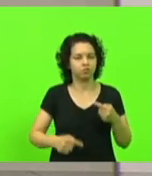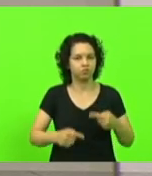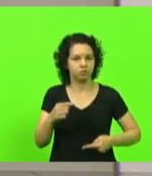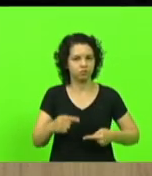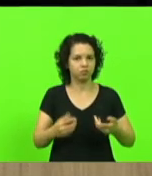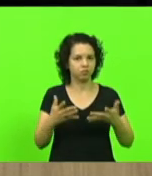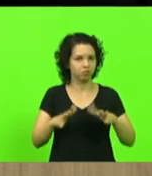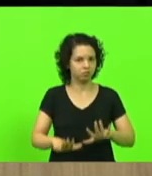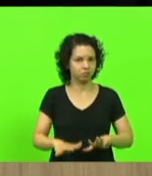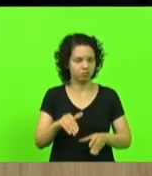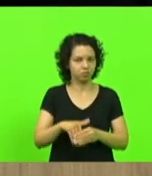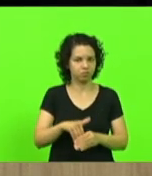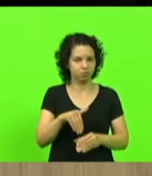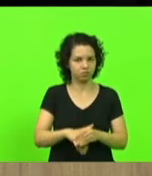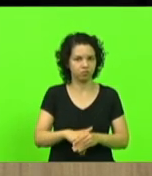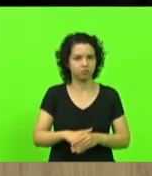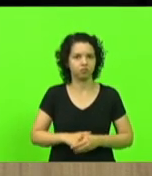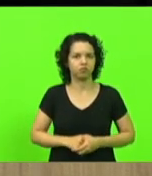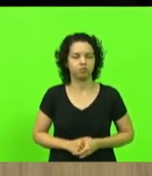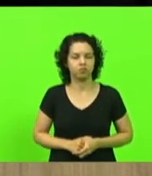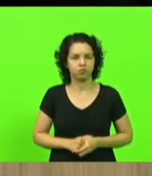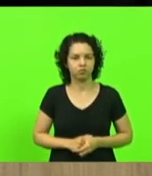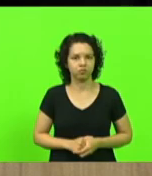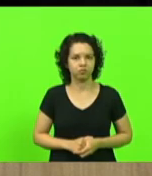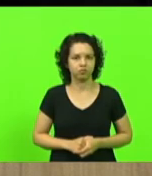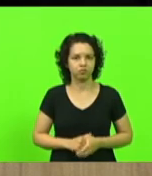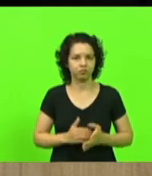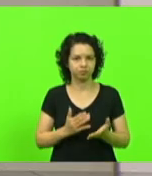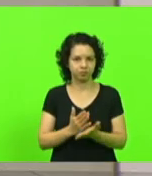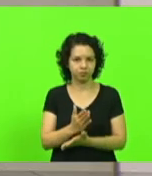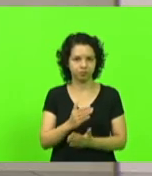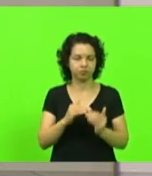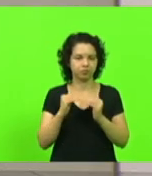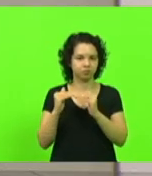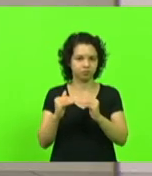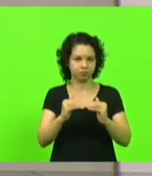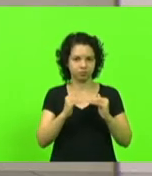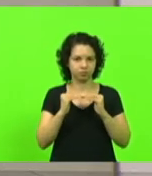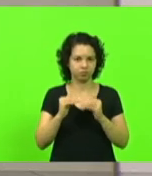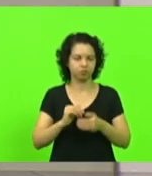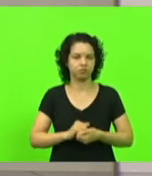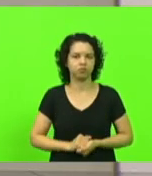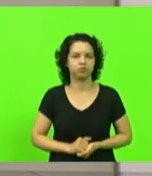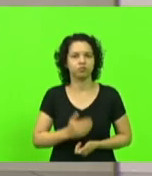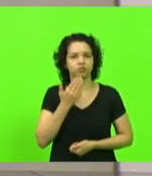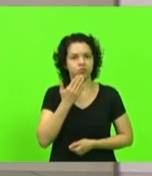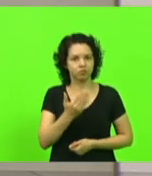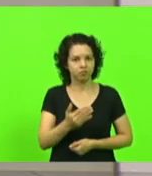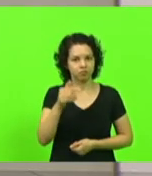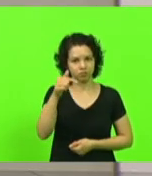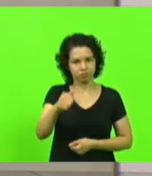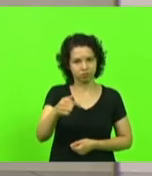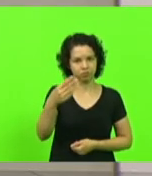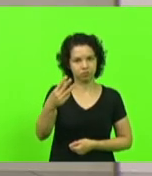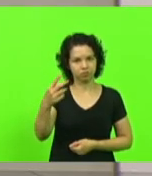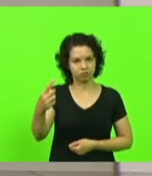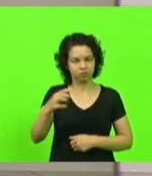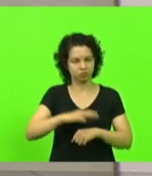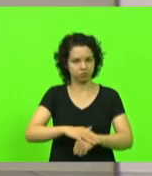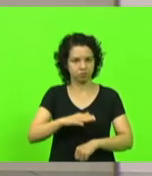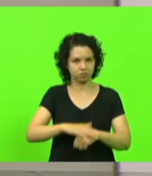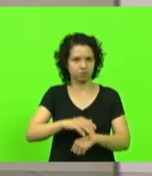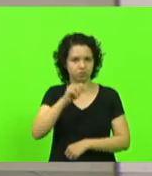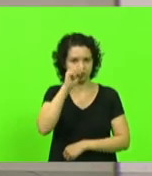em votação. Deputados que aprovam, permaneçam como se encontram. Aprovado por unanimidade. Pedido de informação 731, autor deputado João